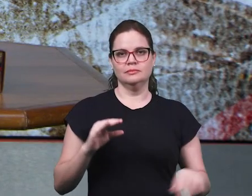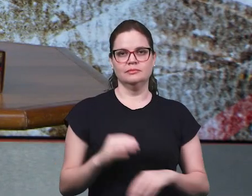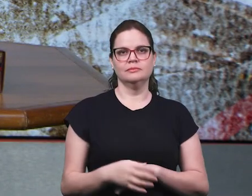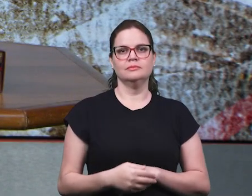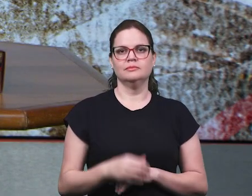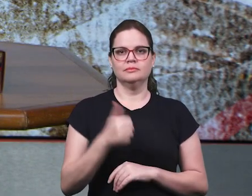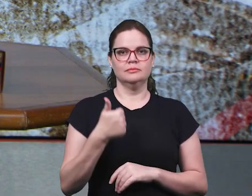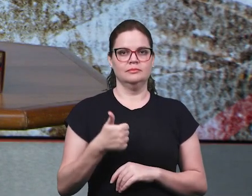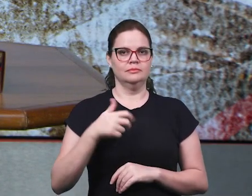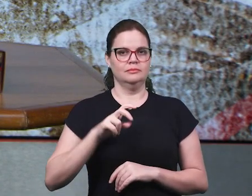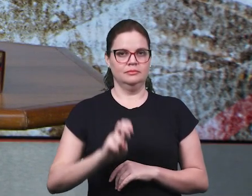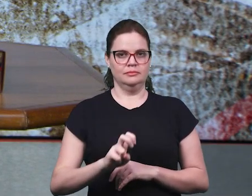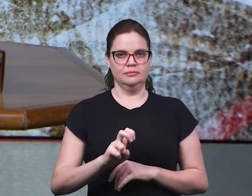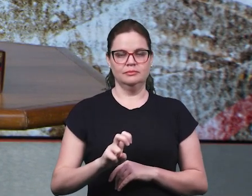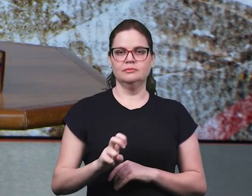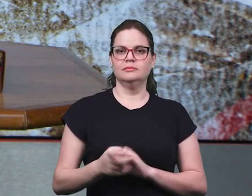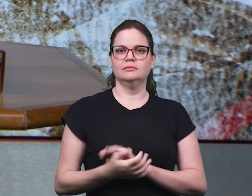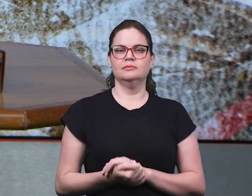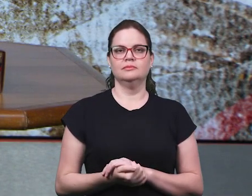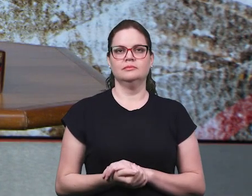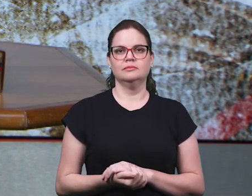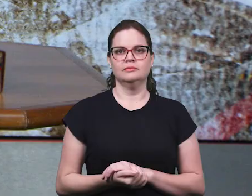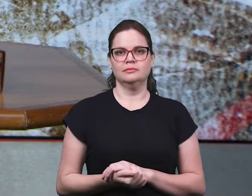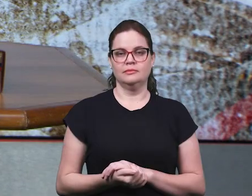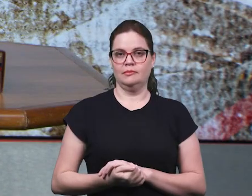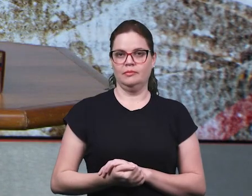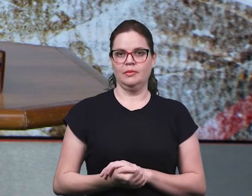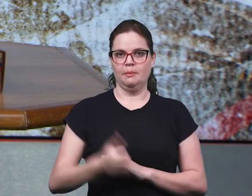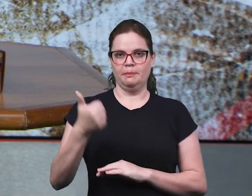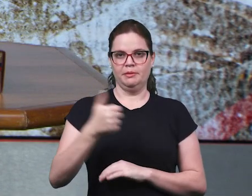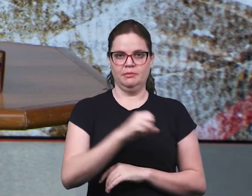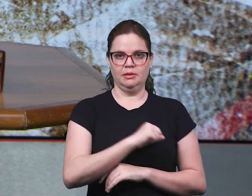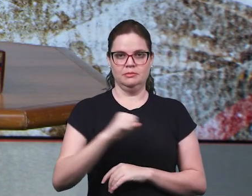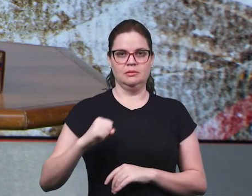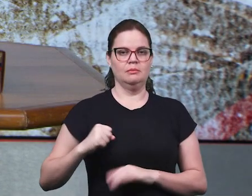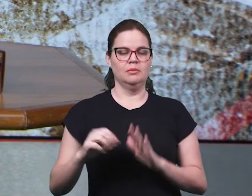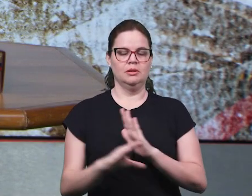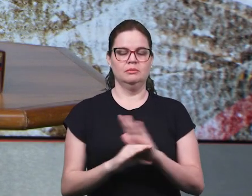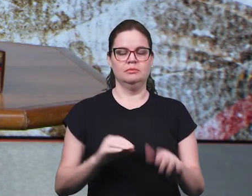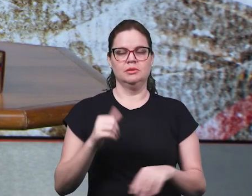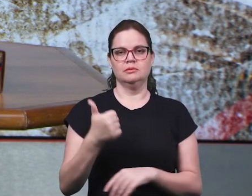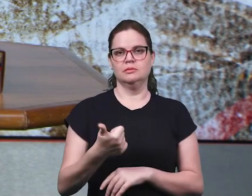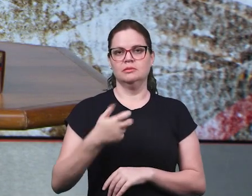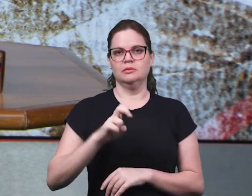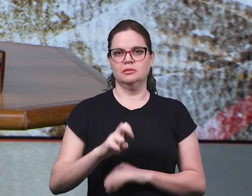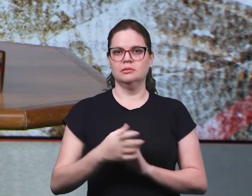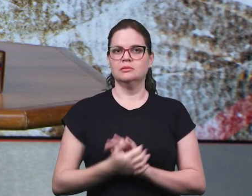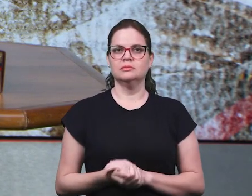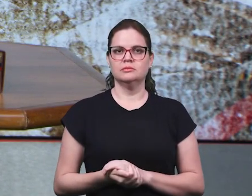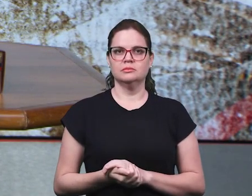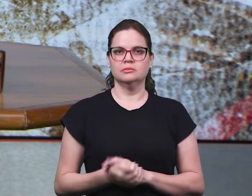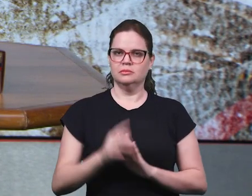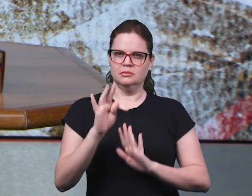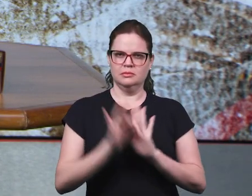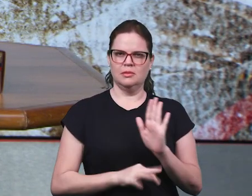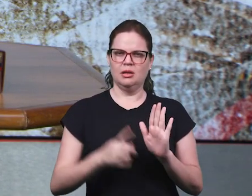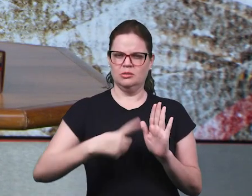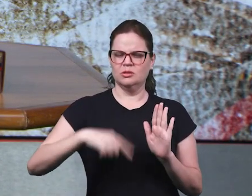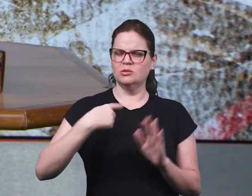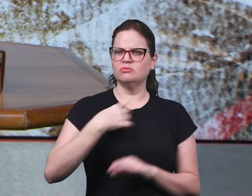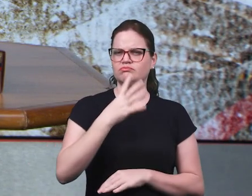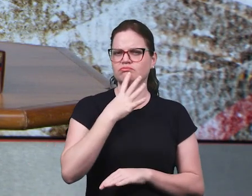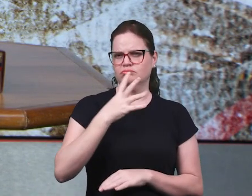capítulo 15 do primeiro livro de Samuel, com textos aqui até do nosso